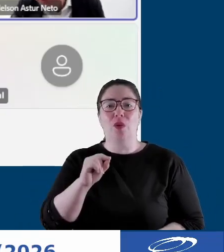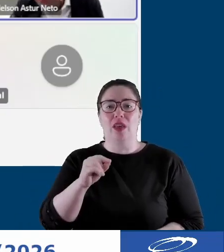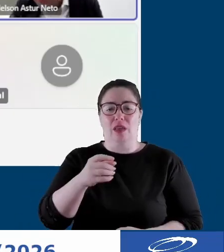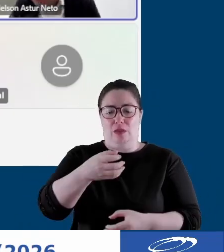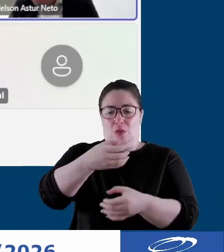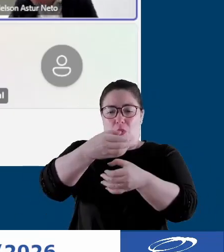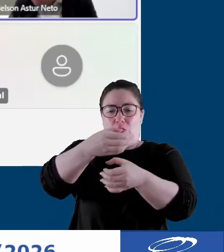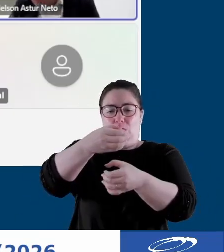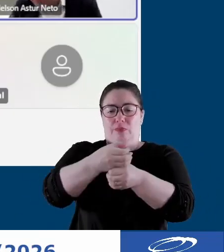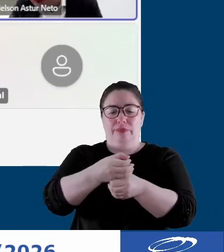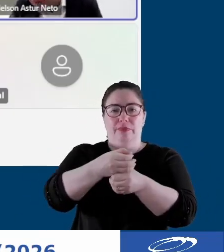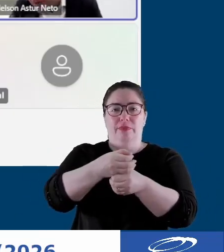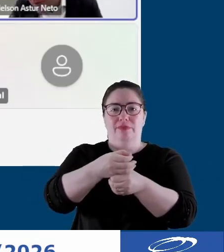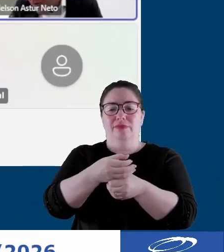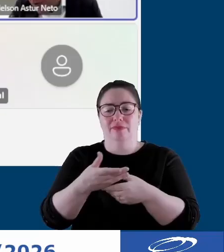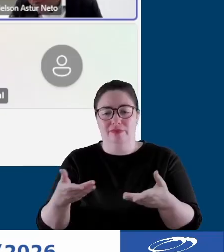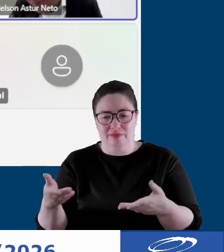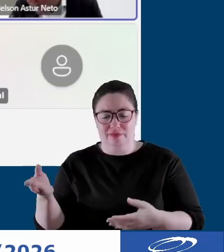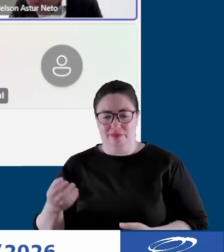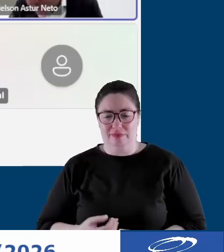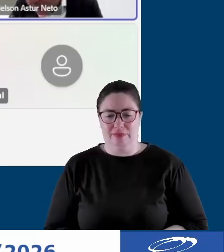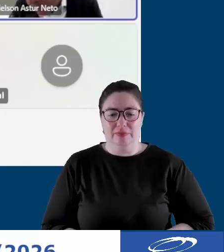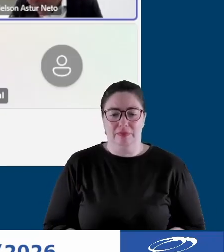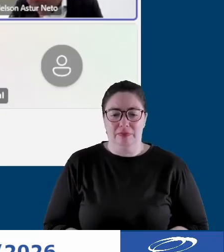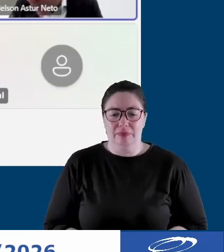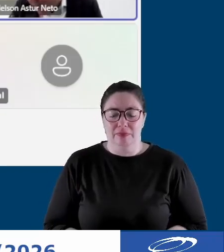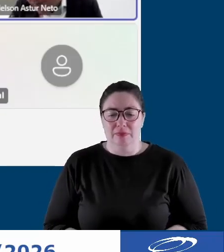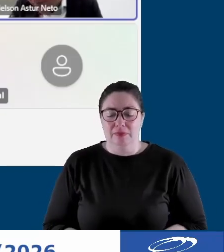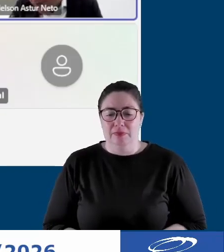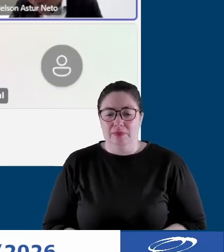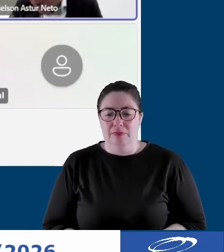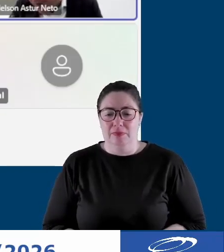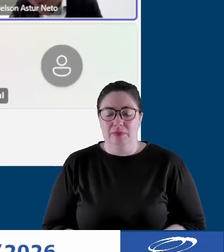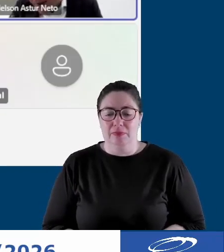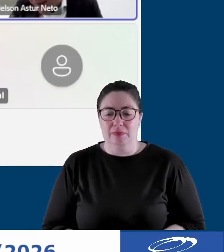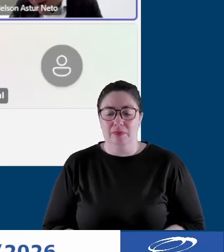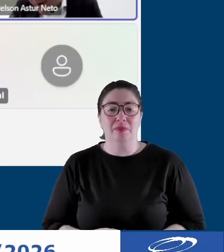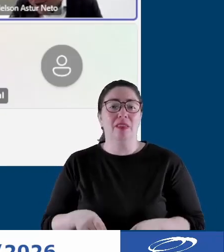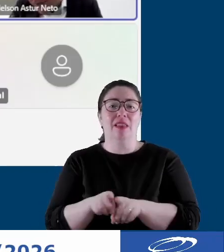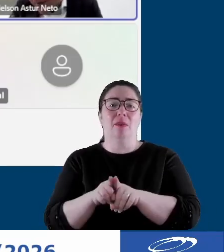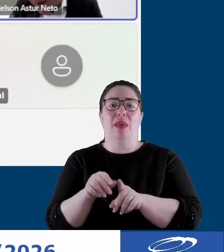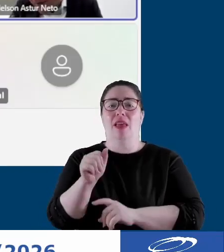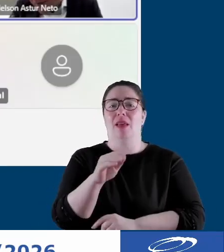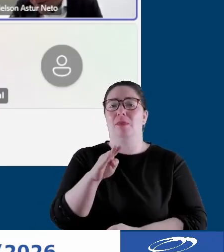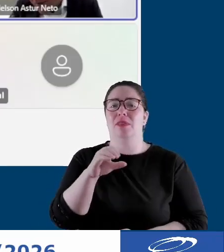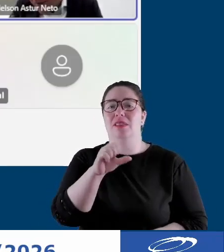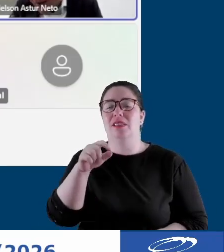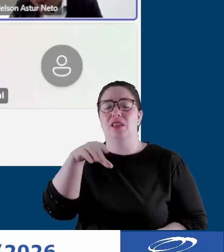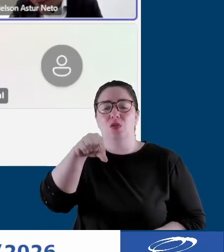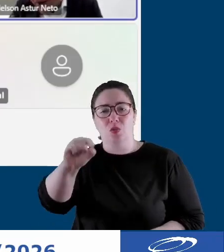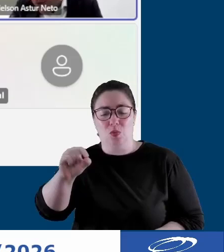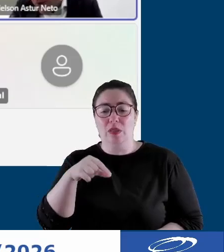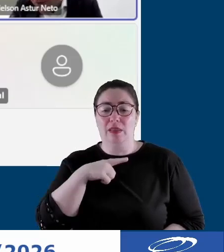desse segmento com formação de um abscesso no psoas bilateral. A gente vê tanto no